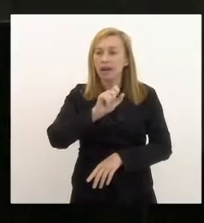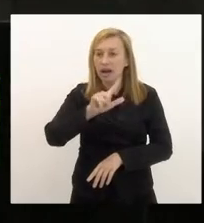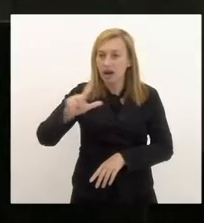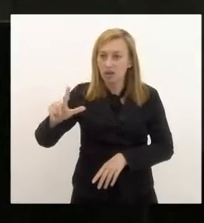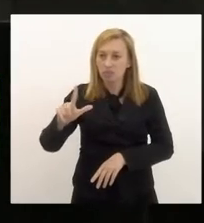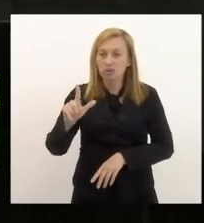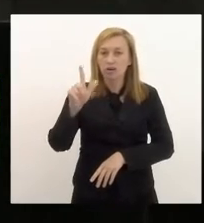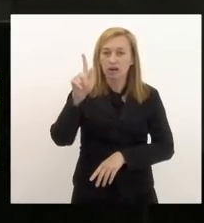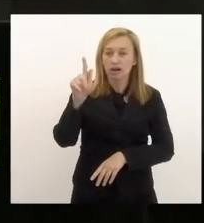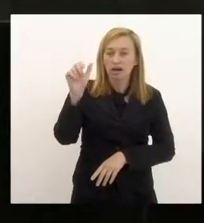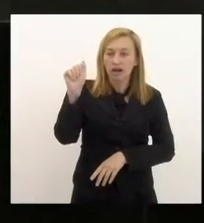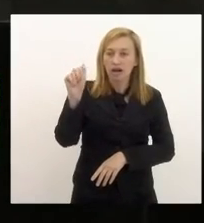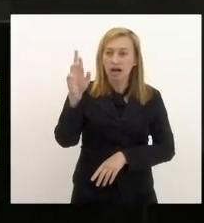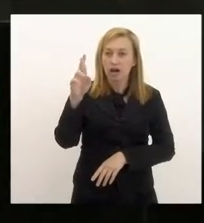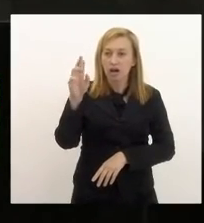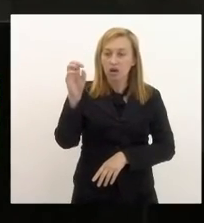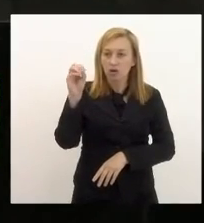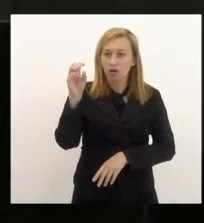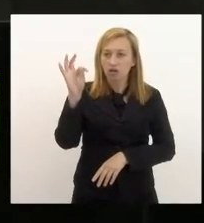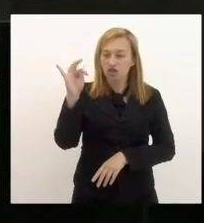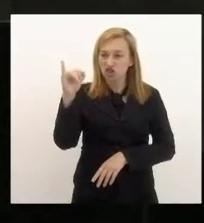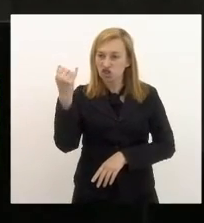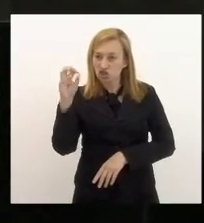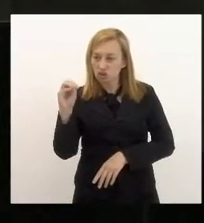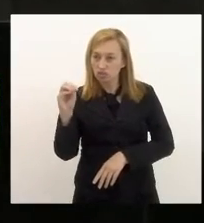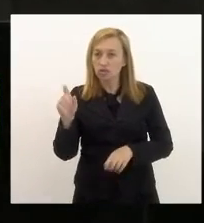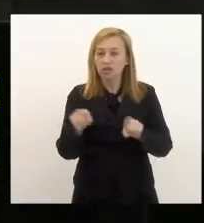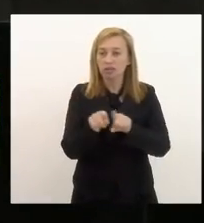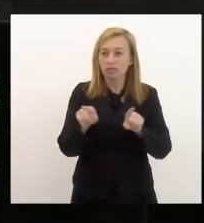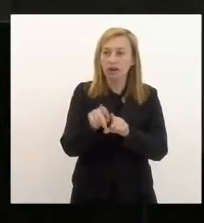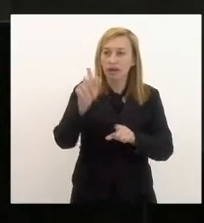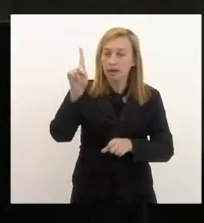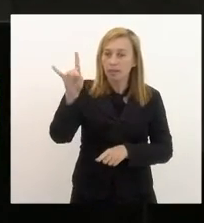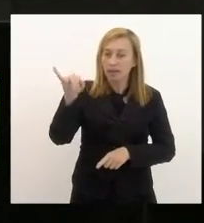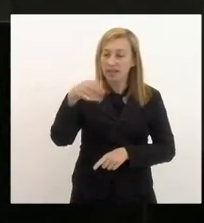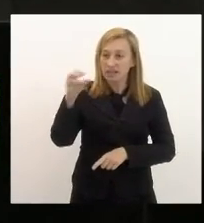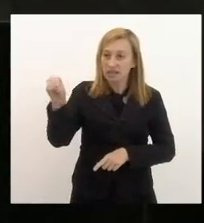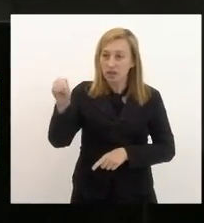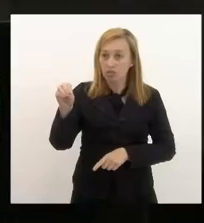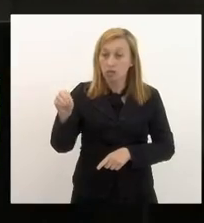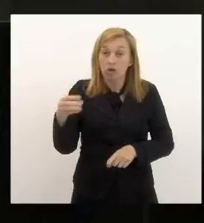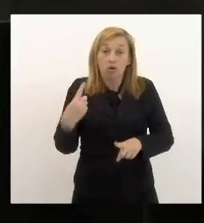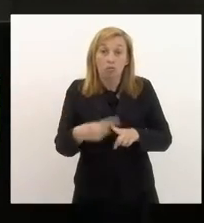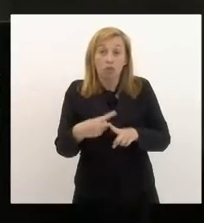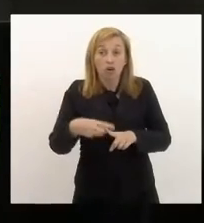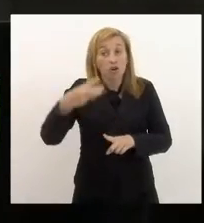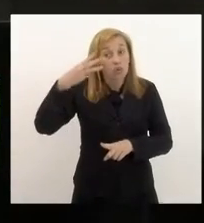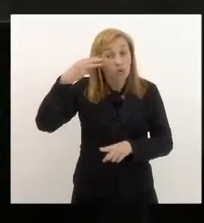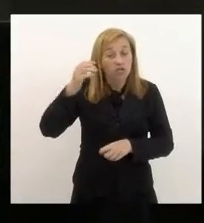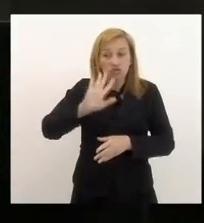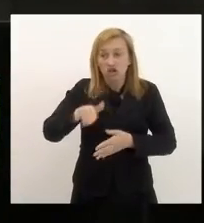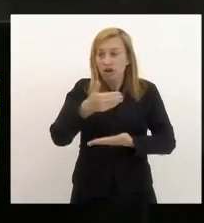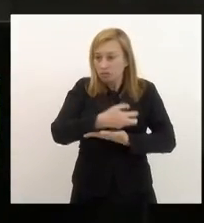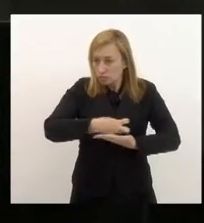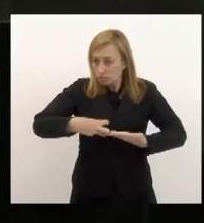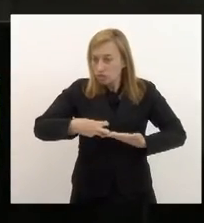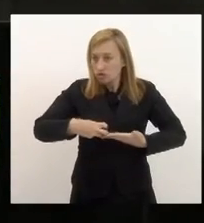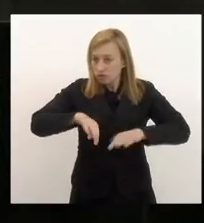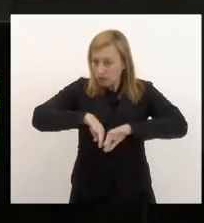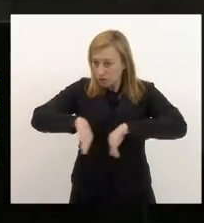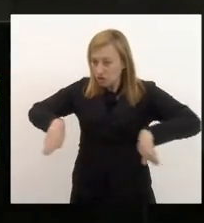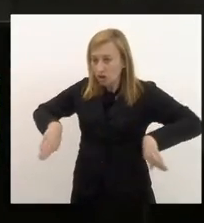garotinho e pezão Será que nós vamos ter mais algum porque o Wilson W2 nos afastamos